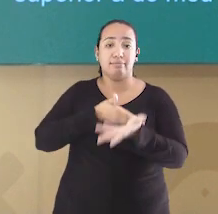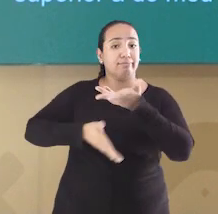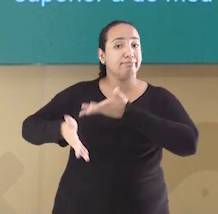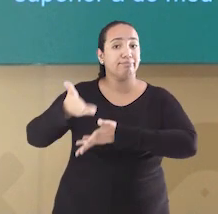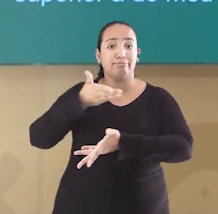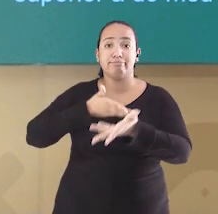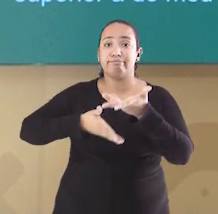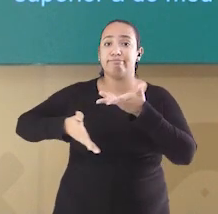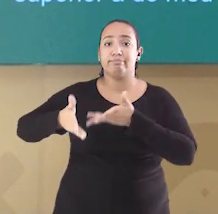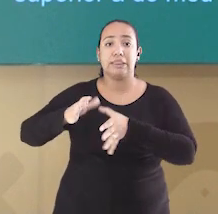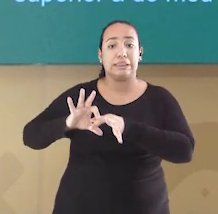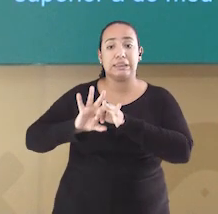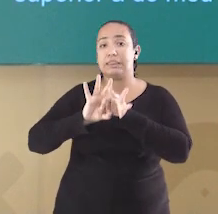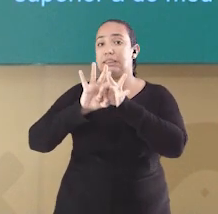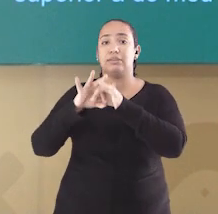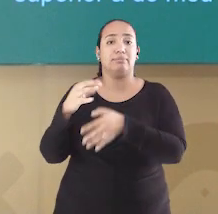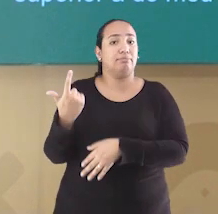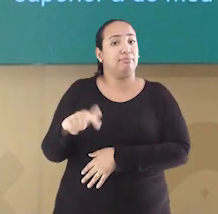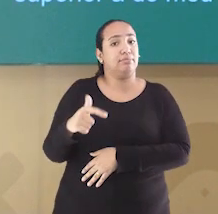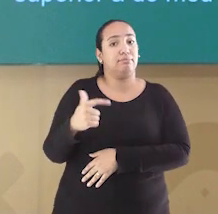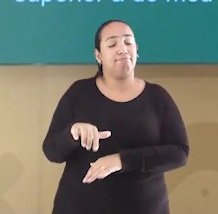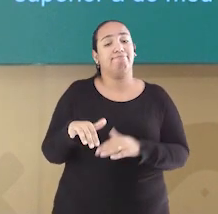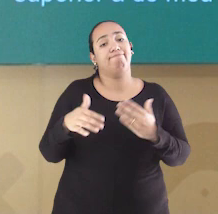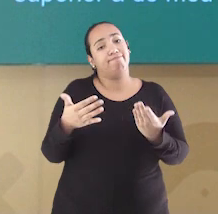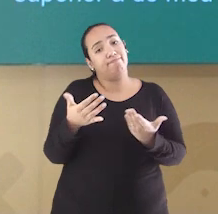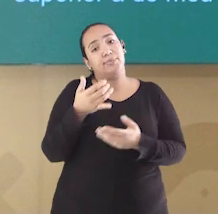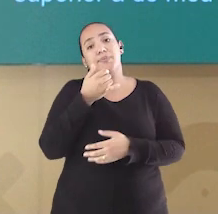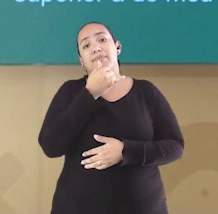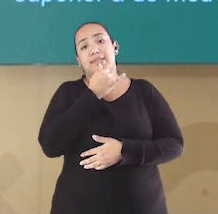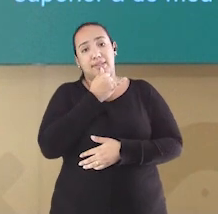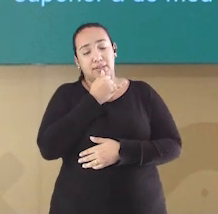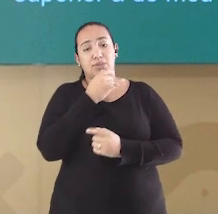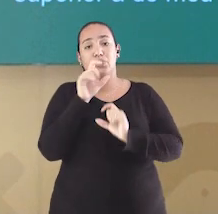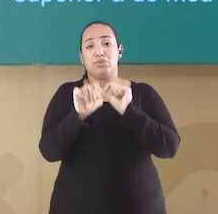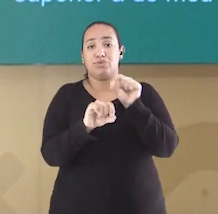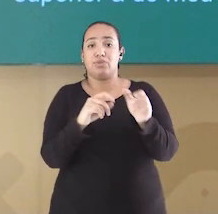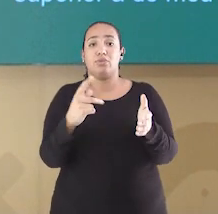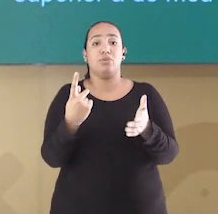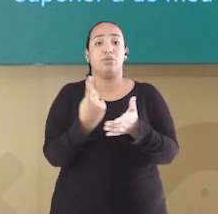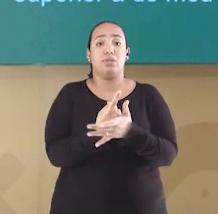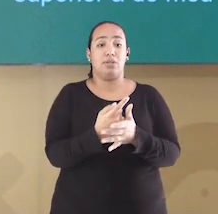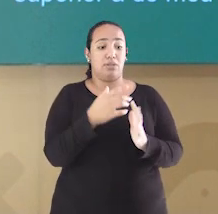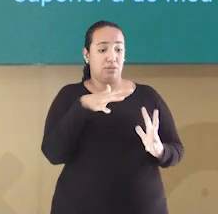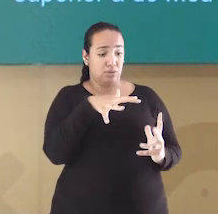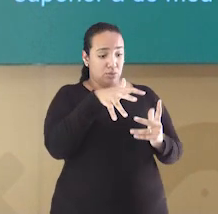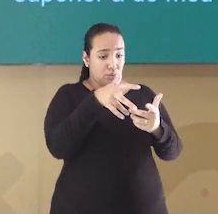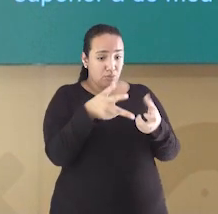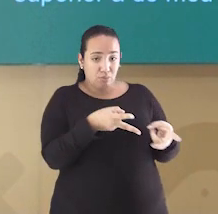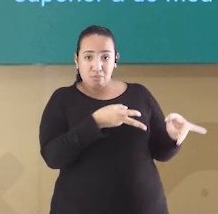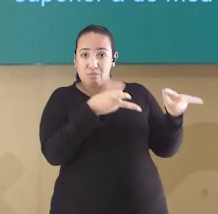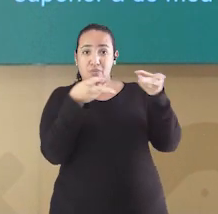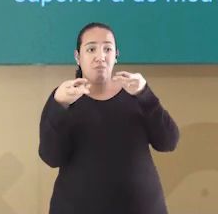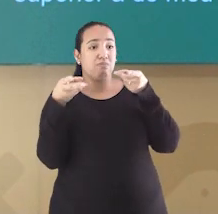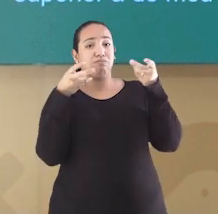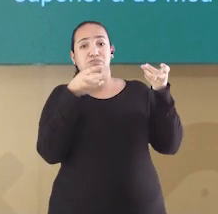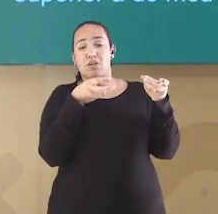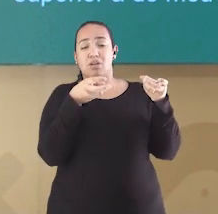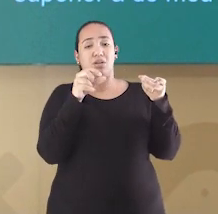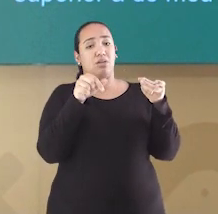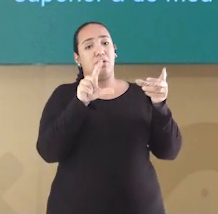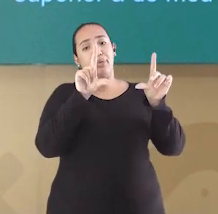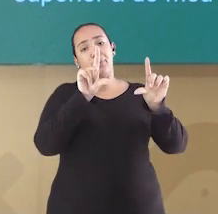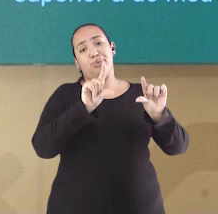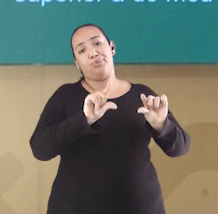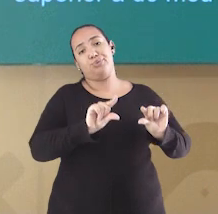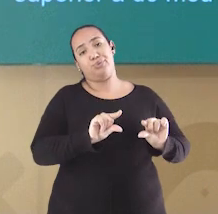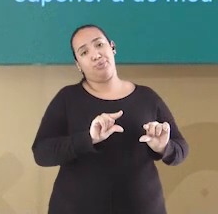mais harmoniosa. Infelizmente, fazem empobrecer a cosmovisão das pessoas e contribuem para